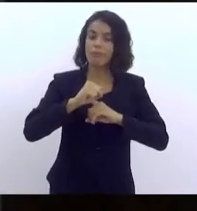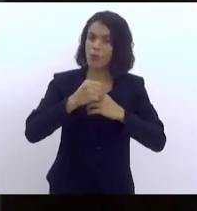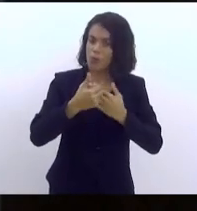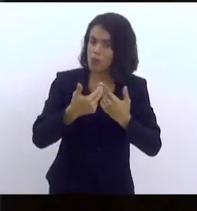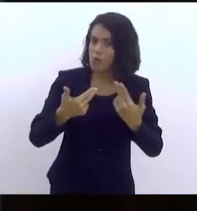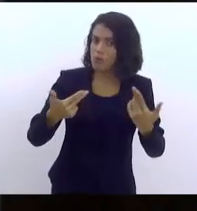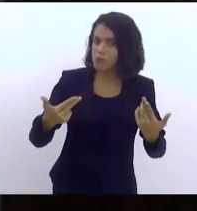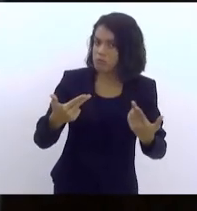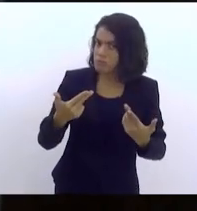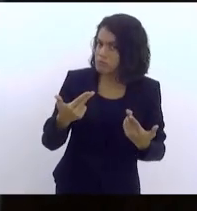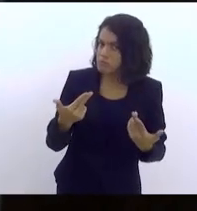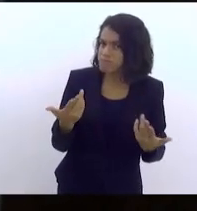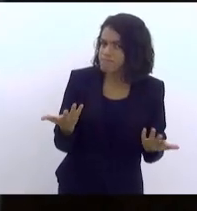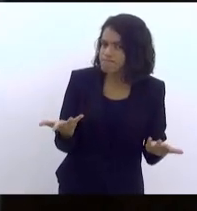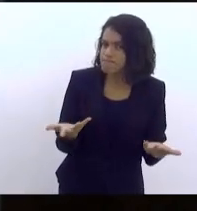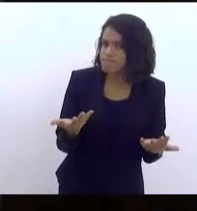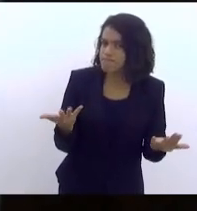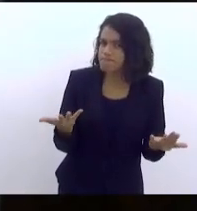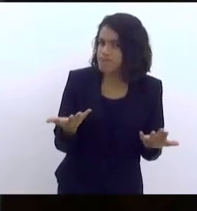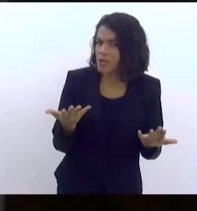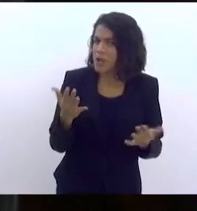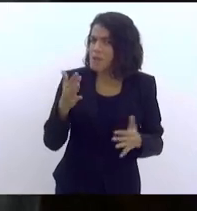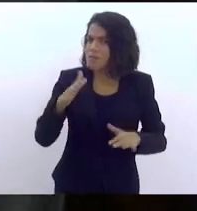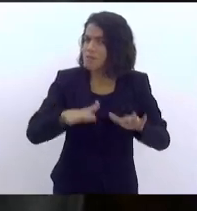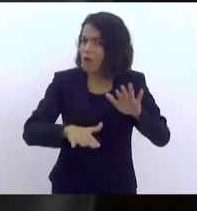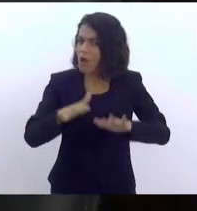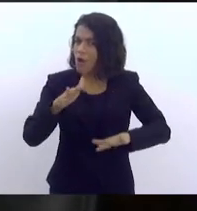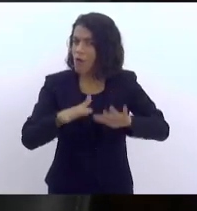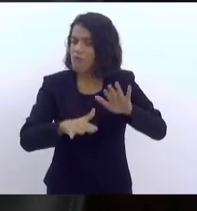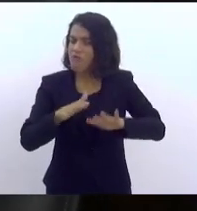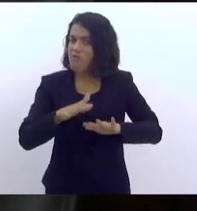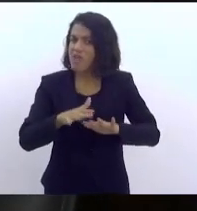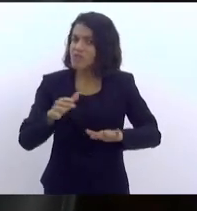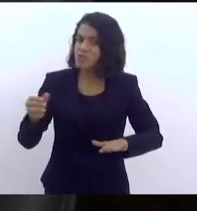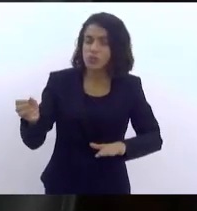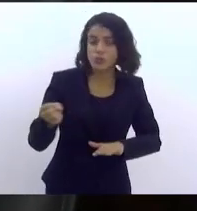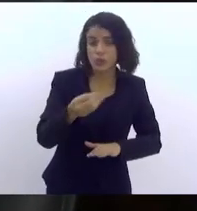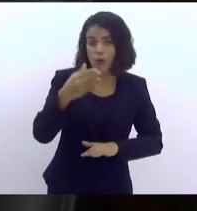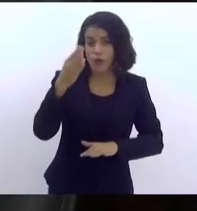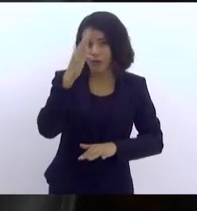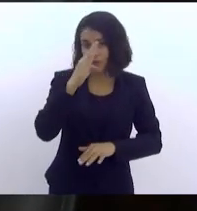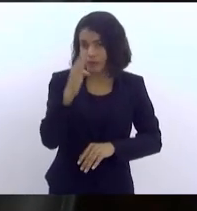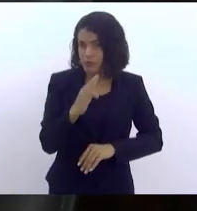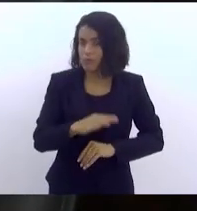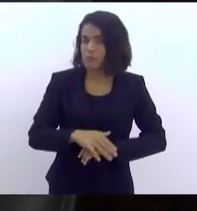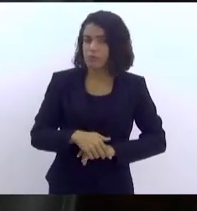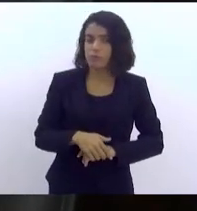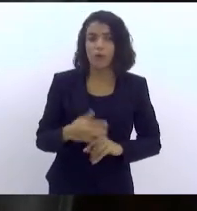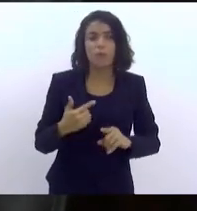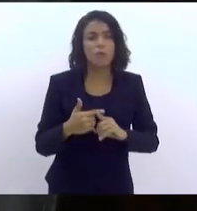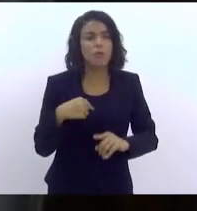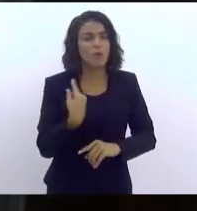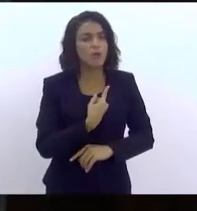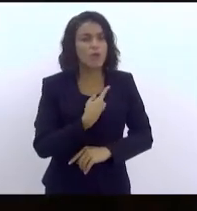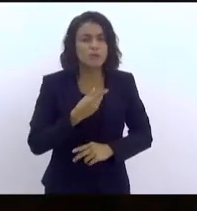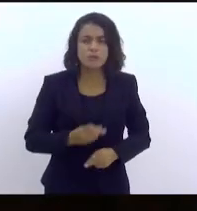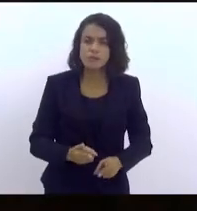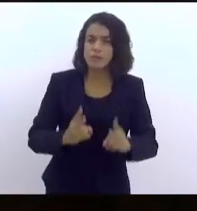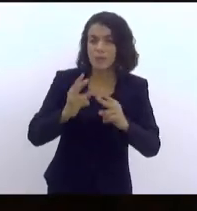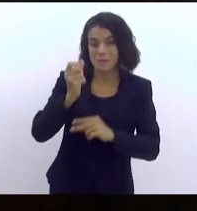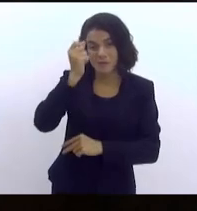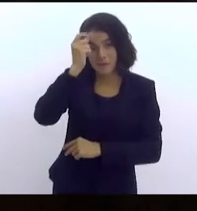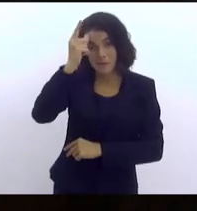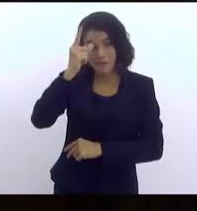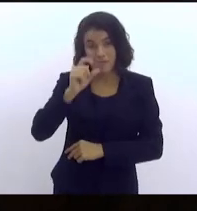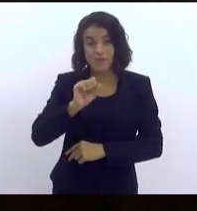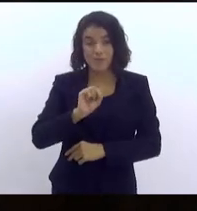ainda talvez um pouco inédito no Brasil porque nós sempre soubemos o próprio